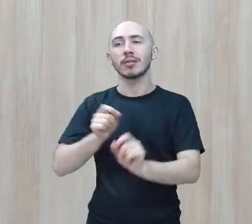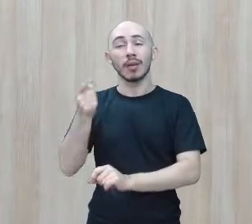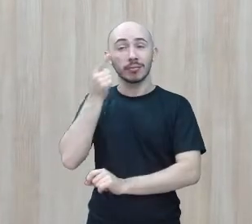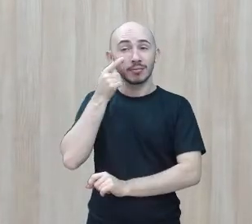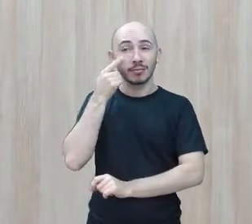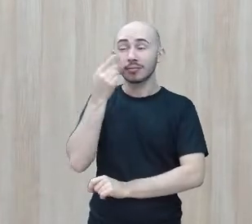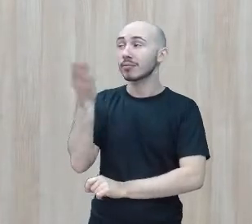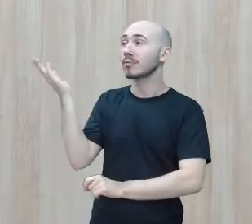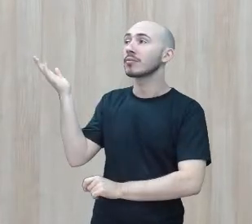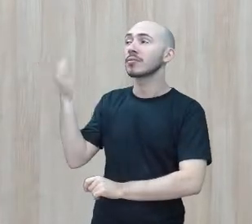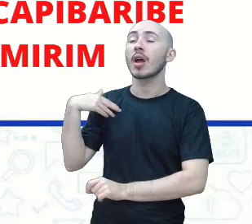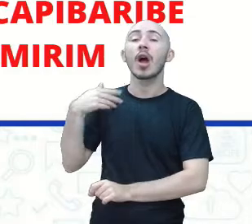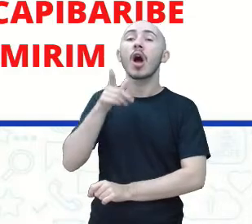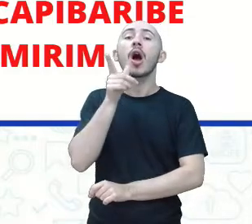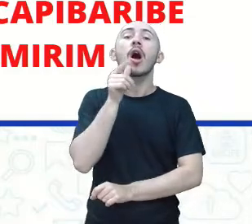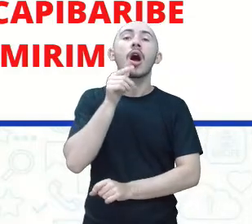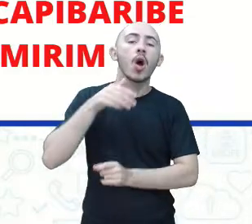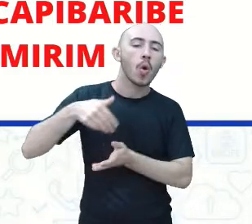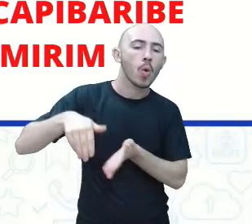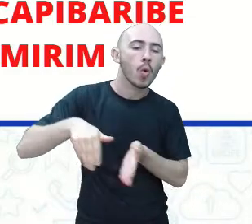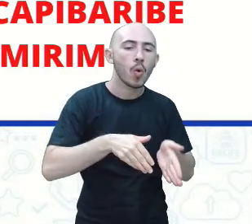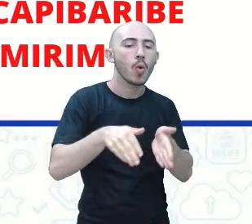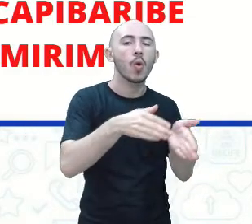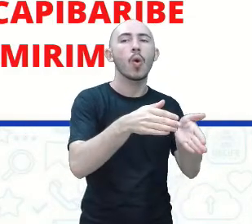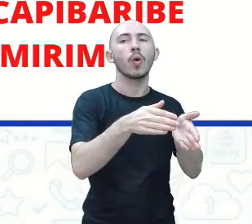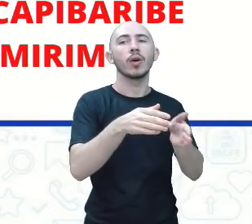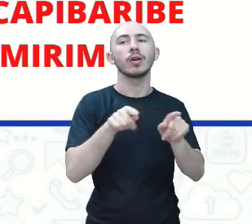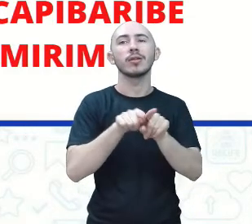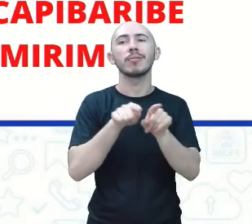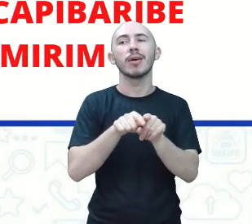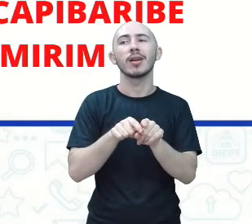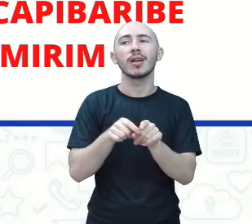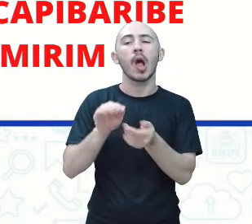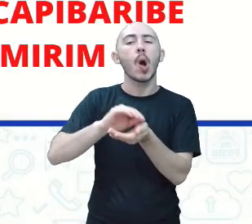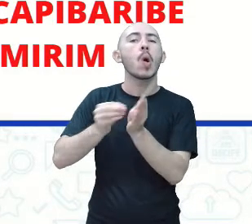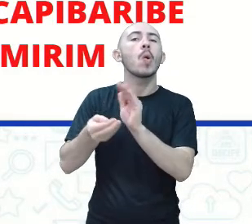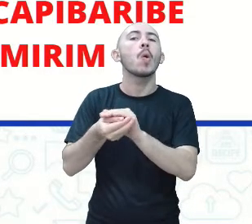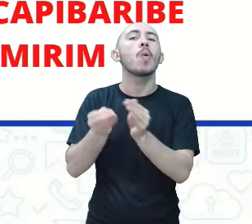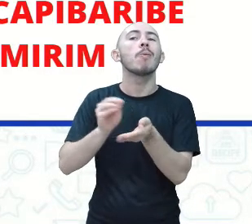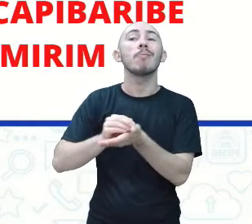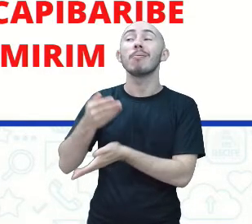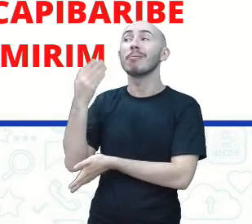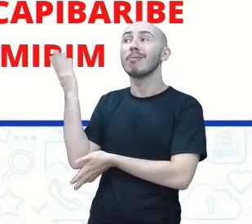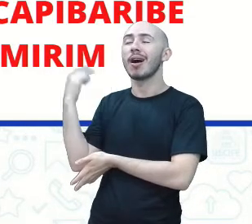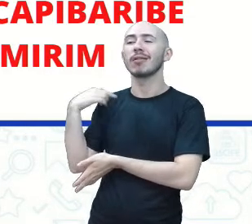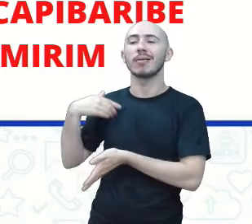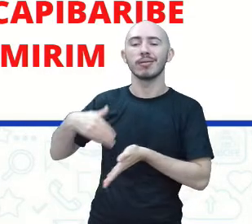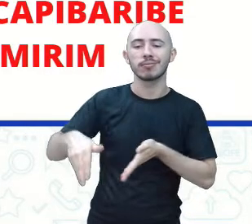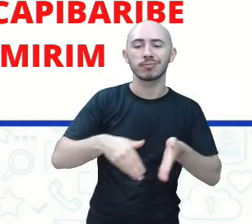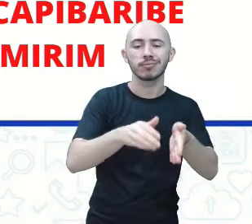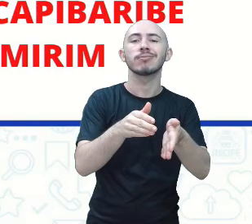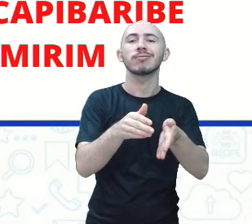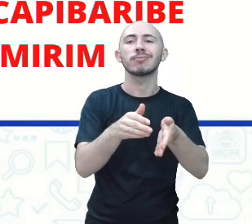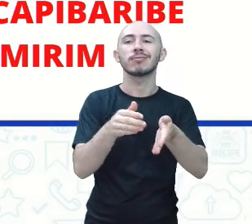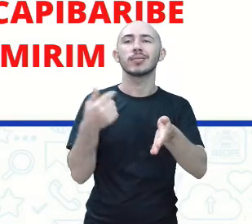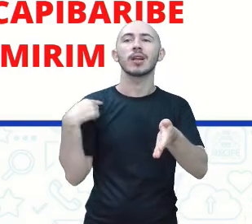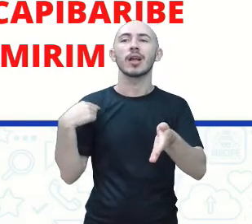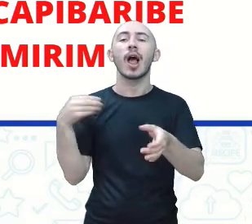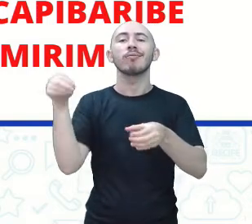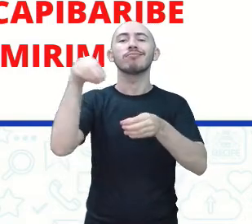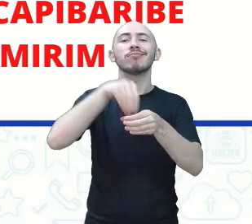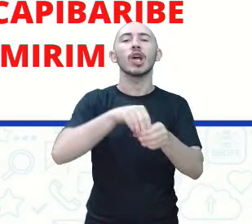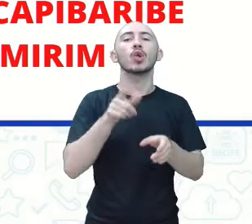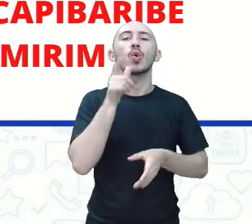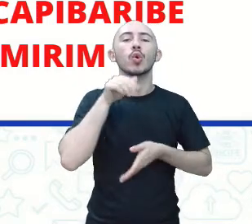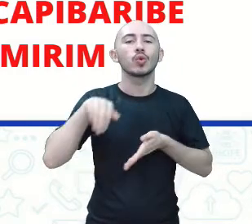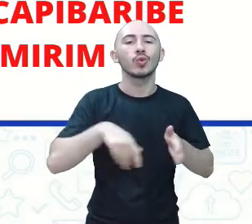e esse rio? E essa argila, esse barro, e esse asfalto que caiu todo nesse rio?